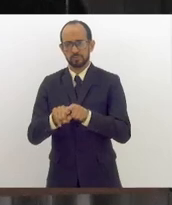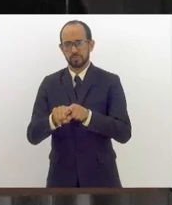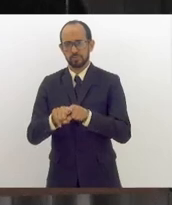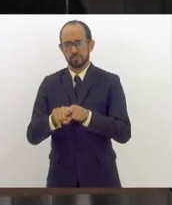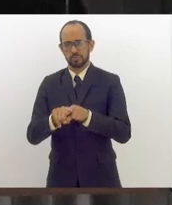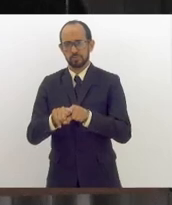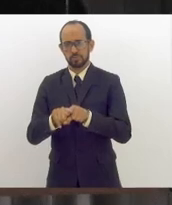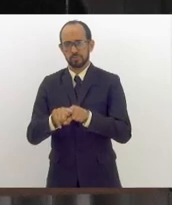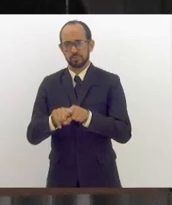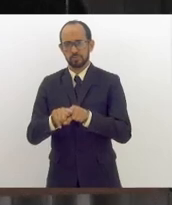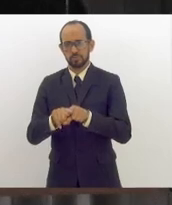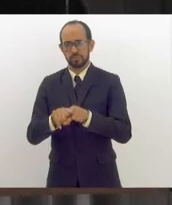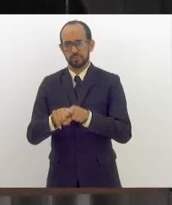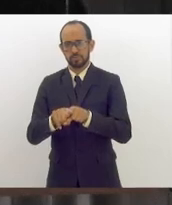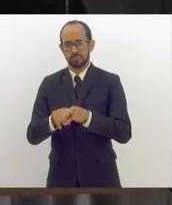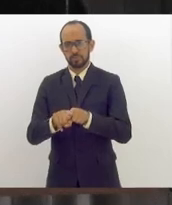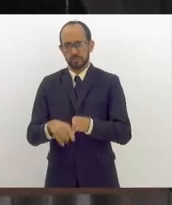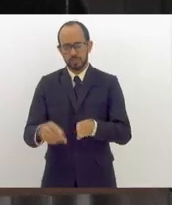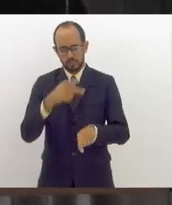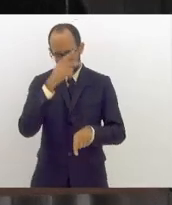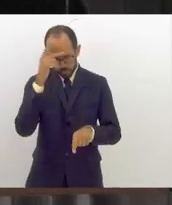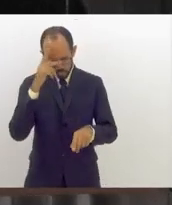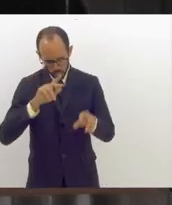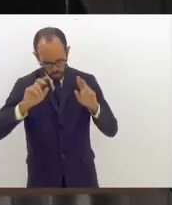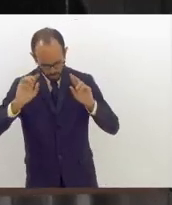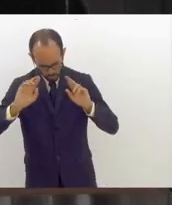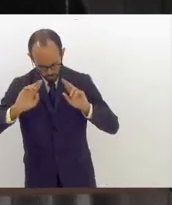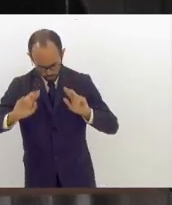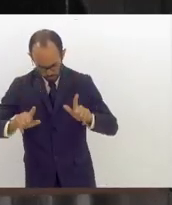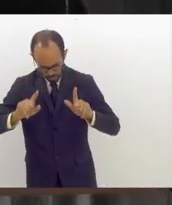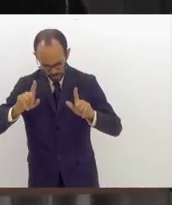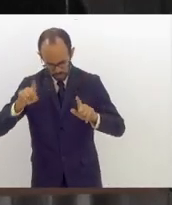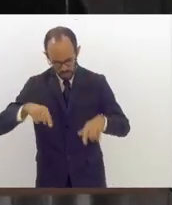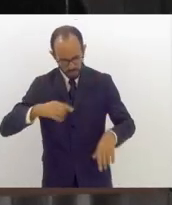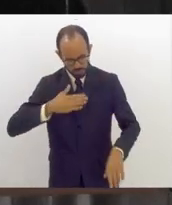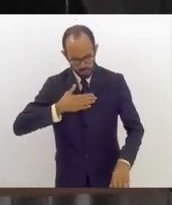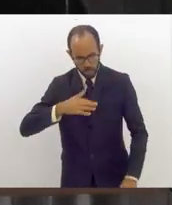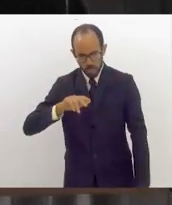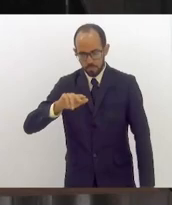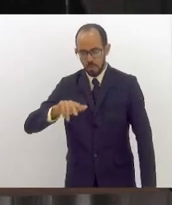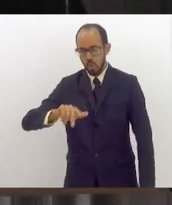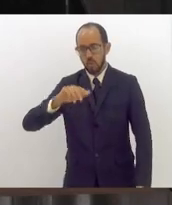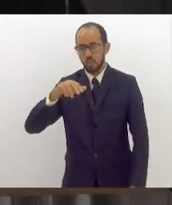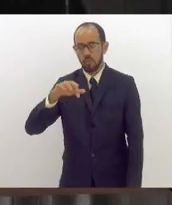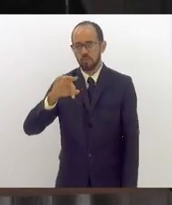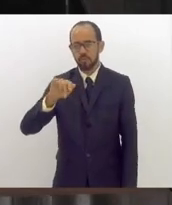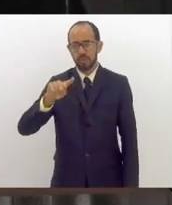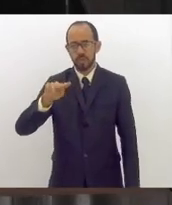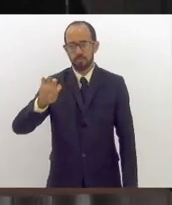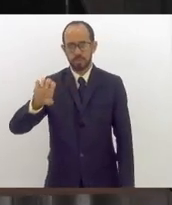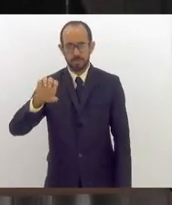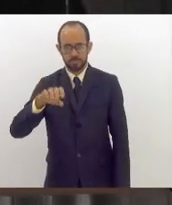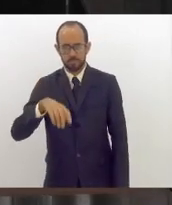figura humana diferenciada que é o meu irmão Felipe Santa Cruz